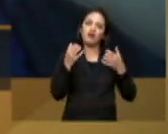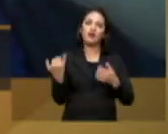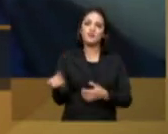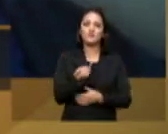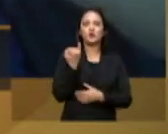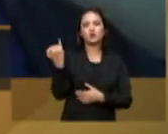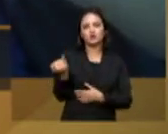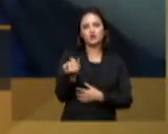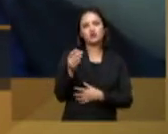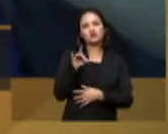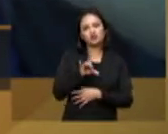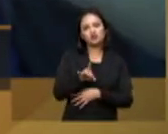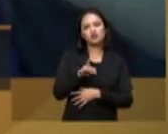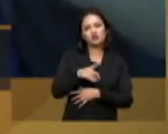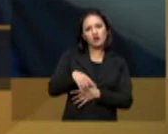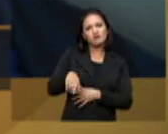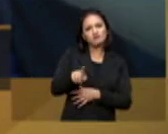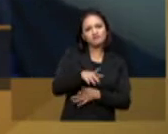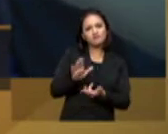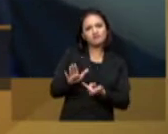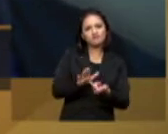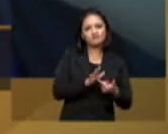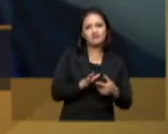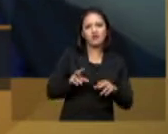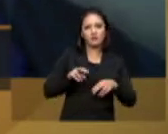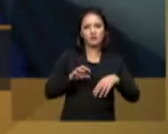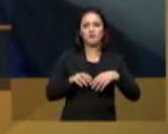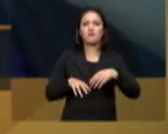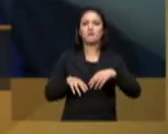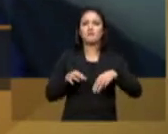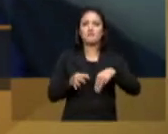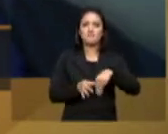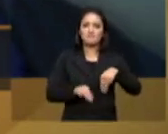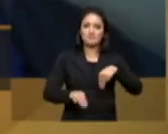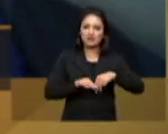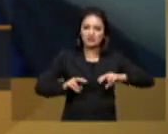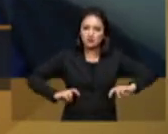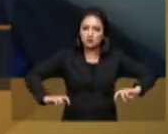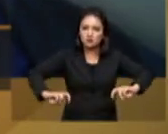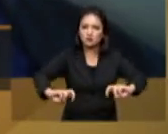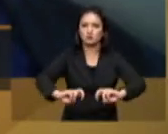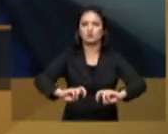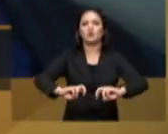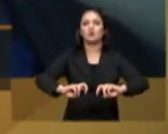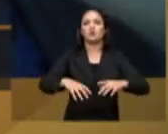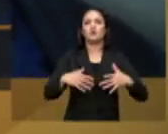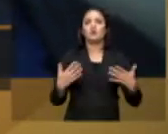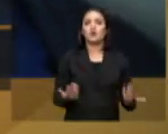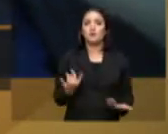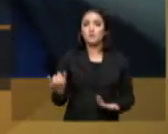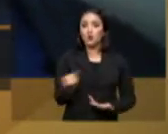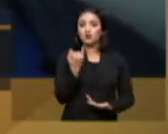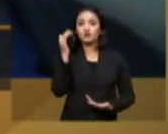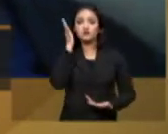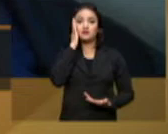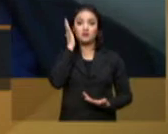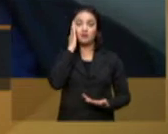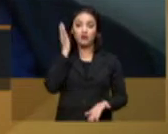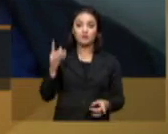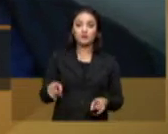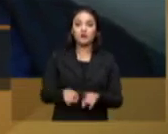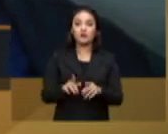um colegiado, especialmente de um colegiado constitucional, especialmente